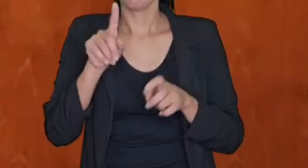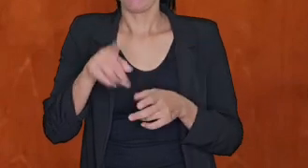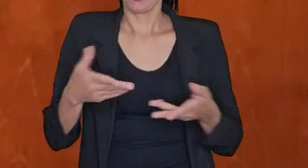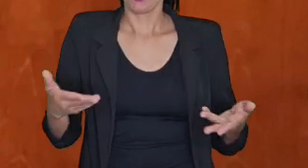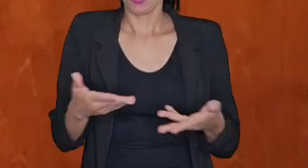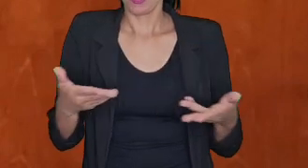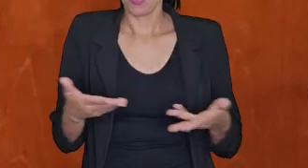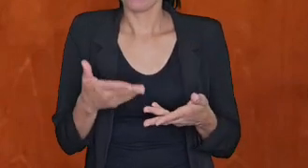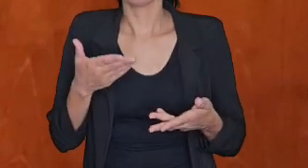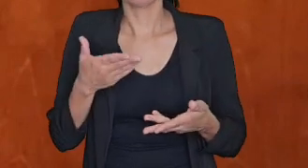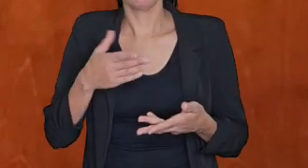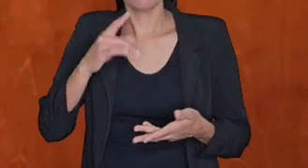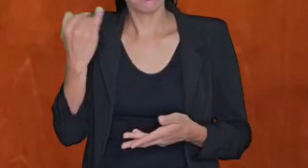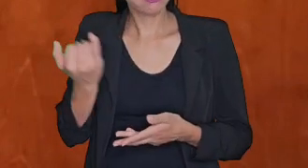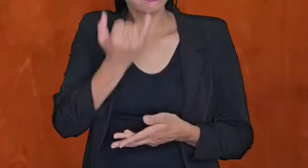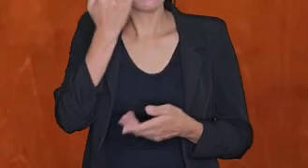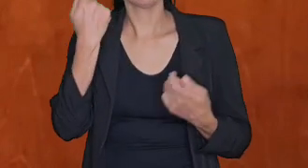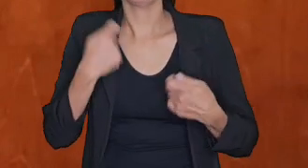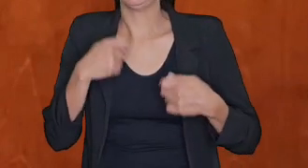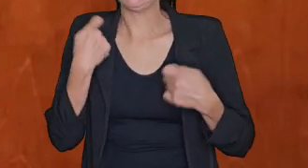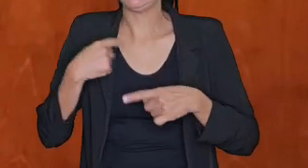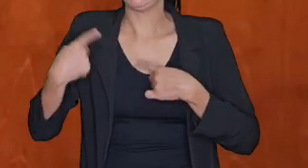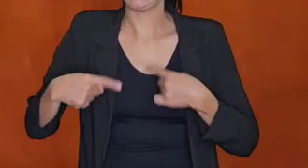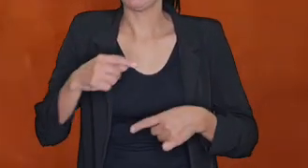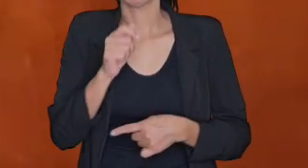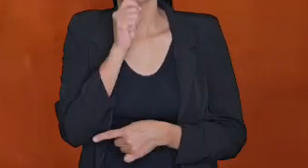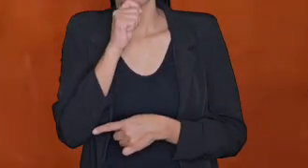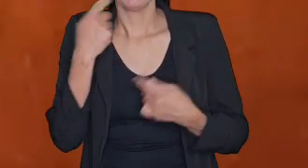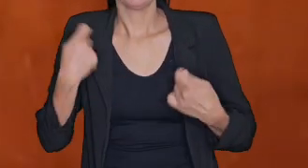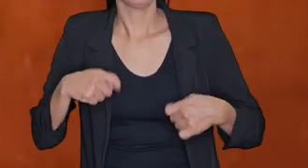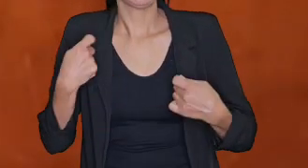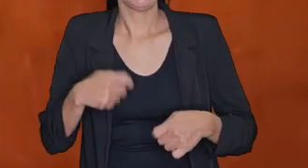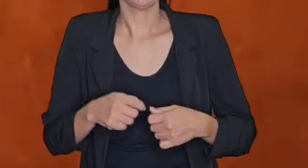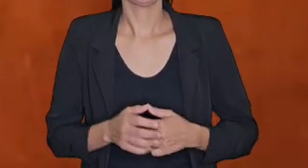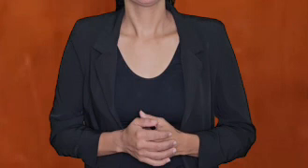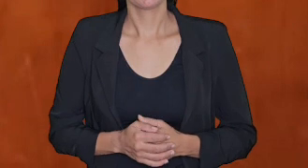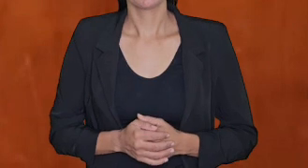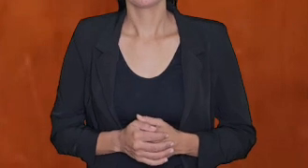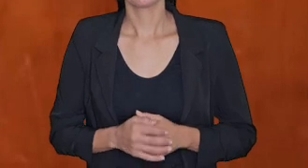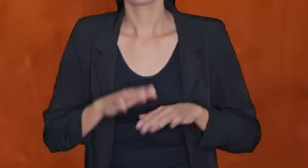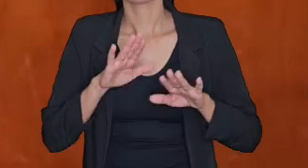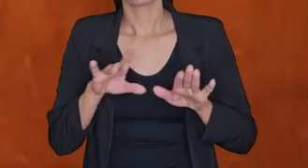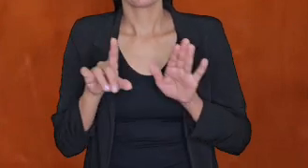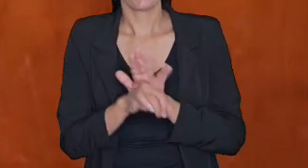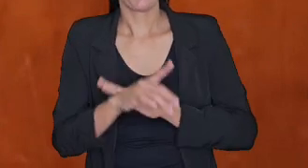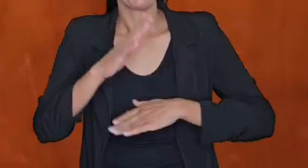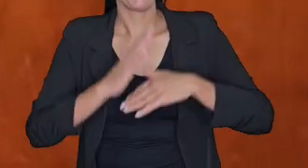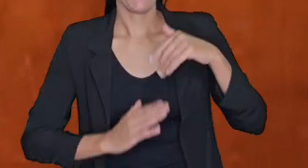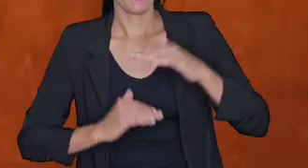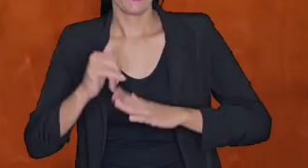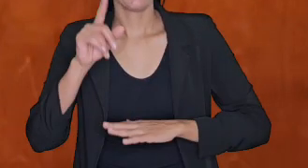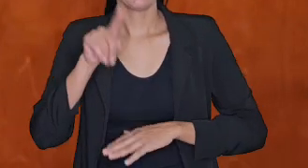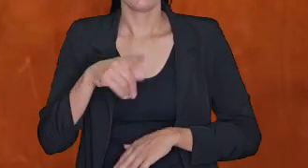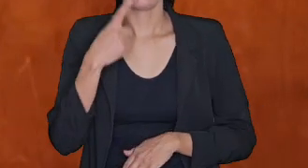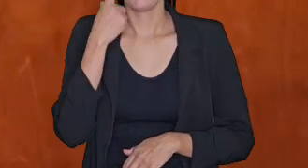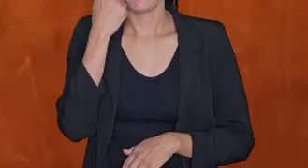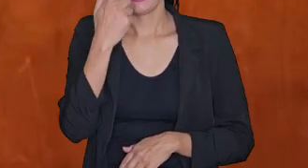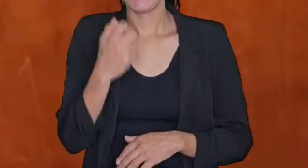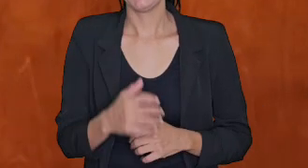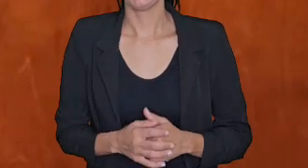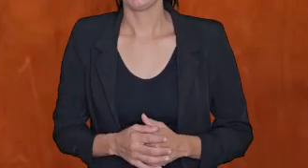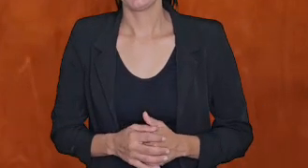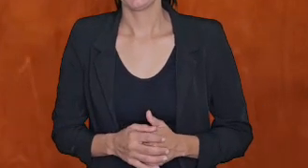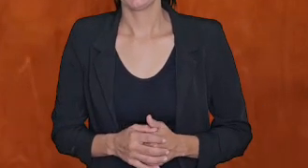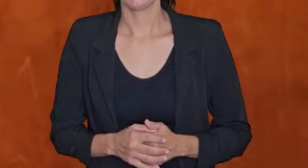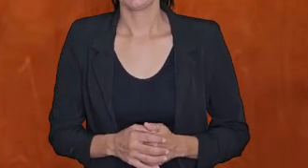só para mostrar que o tema é atual, relevante e ainda precisa ser muito discutido, né, a respeito do... Só